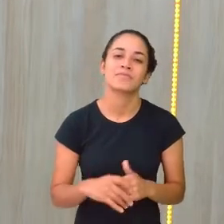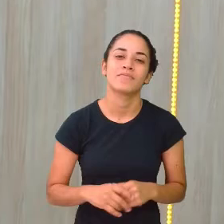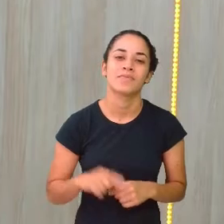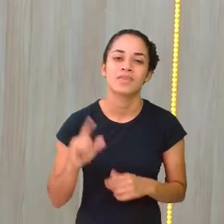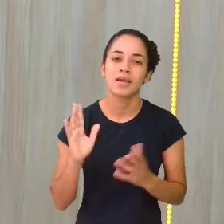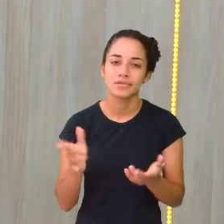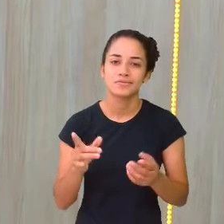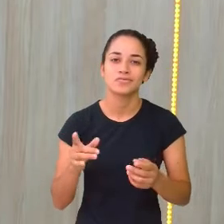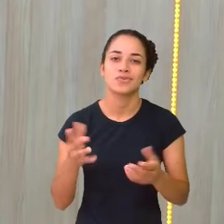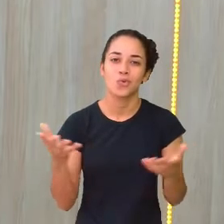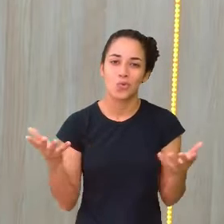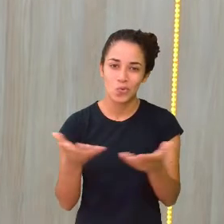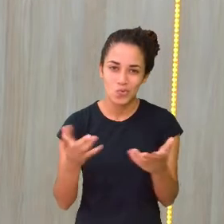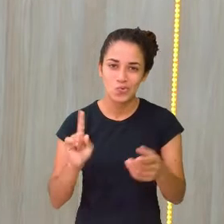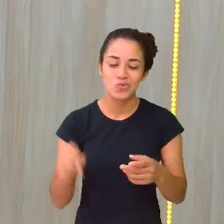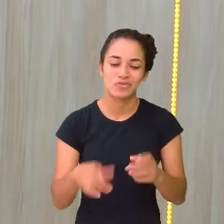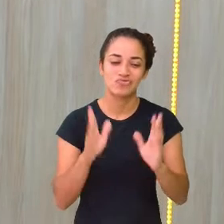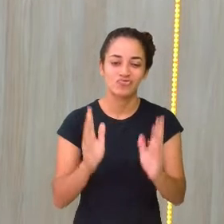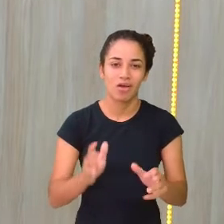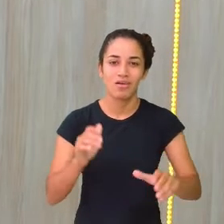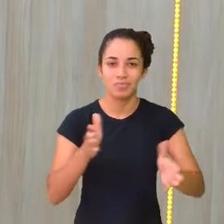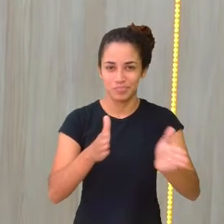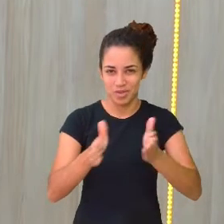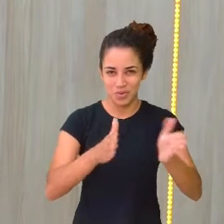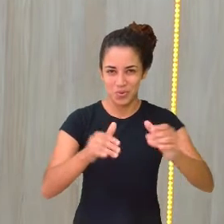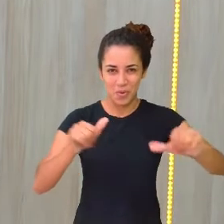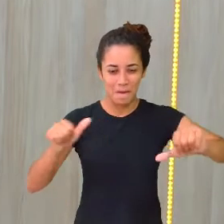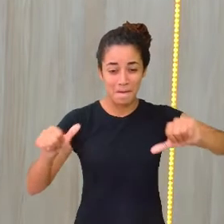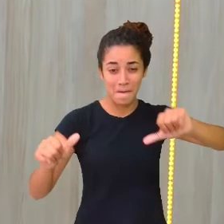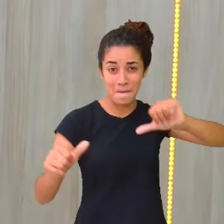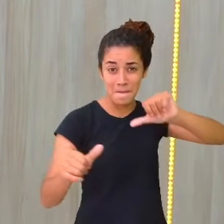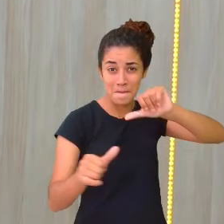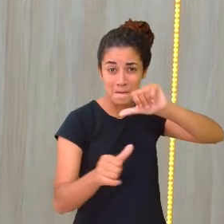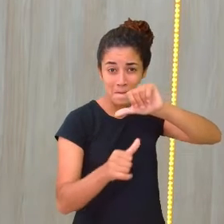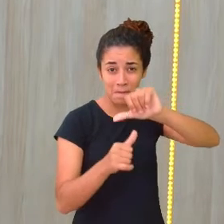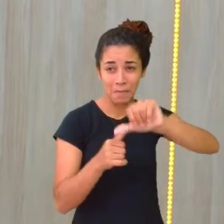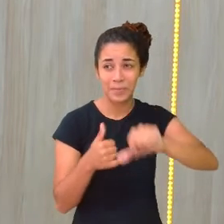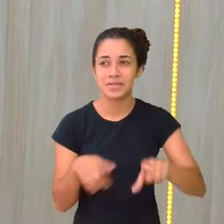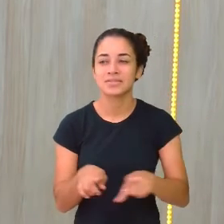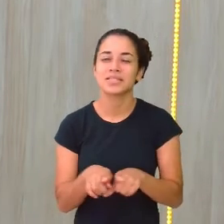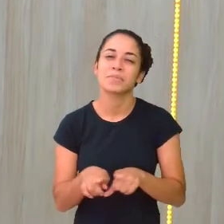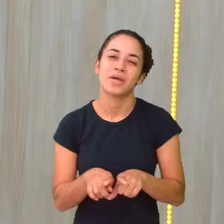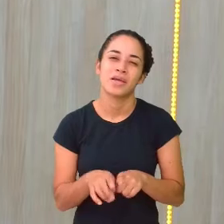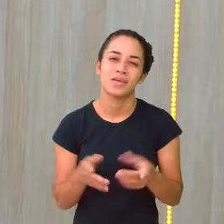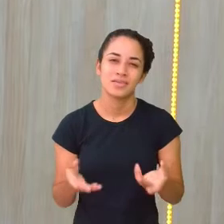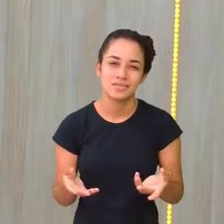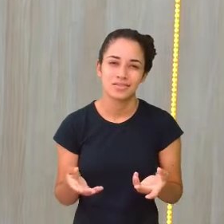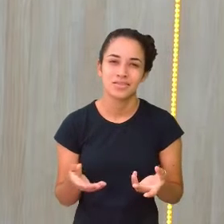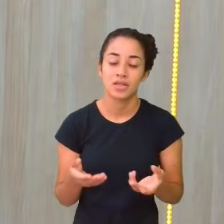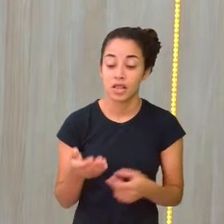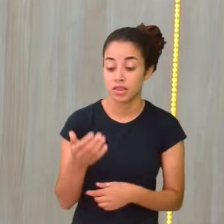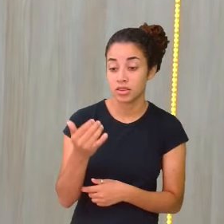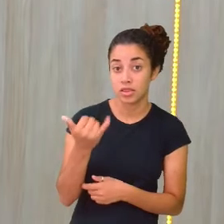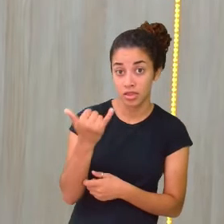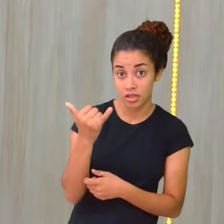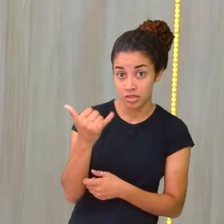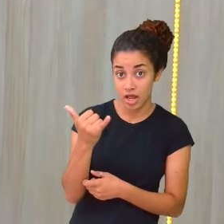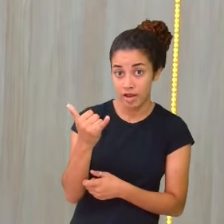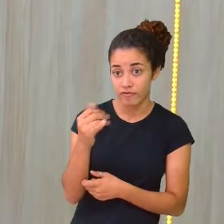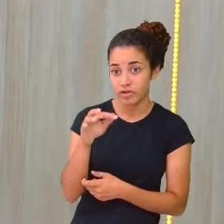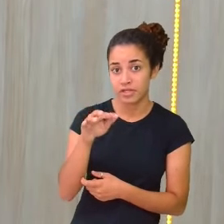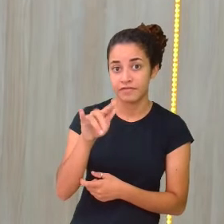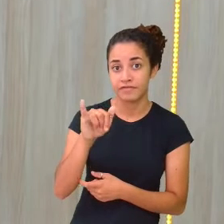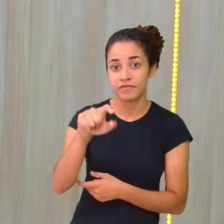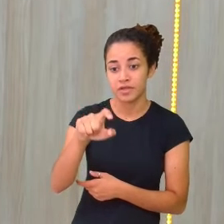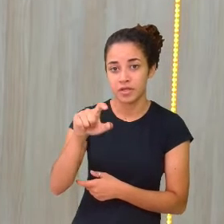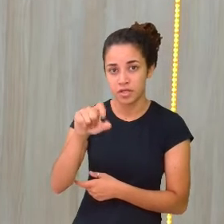pelo período de outra transição, professora Adriana. Verdade, Gilson. Aqueles telefones, os residenciais fixos,